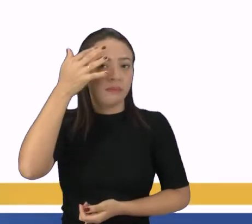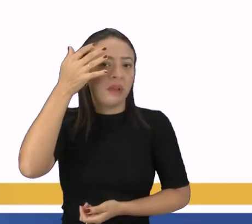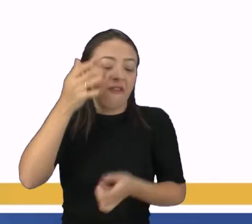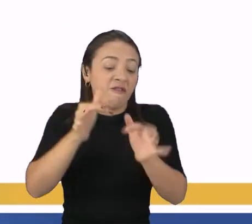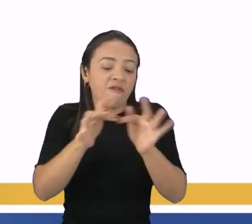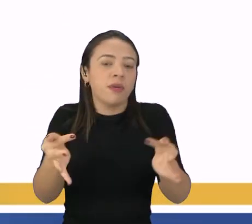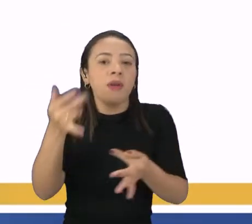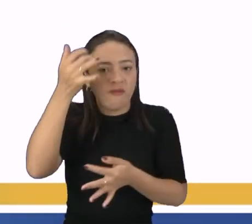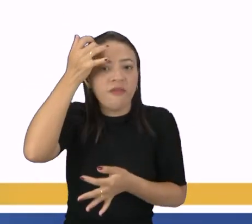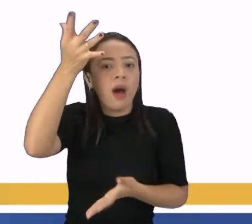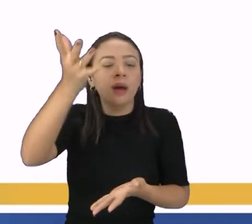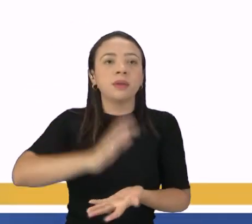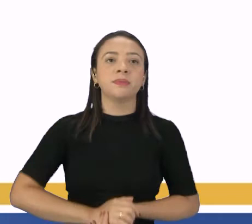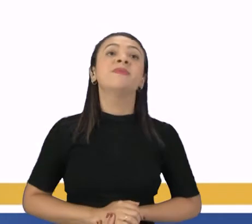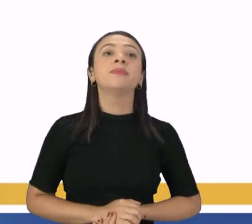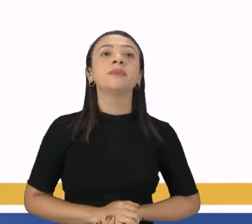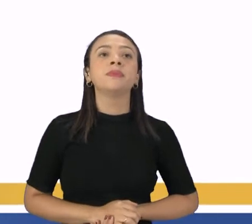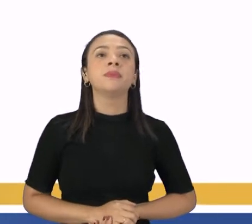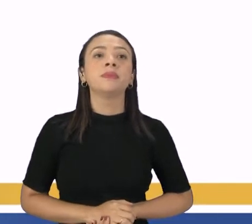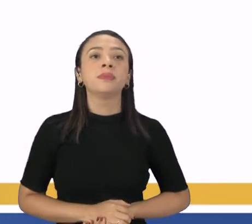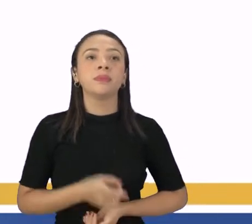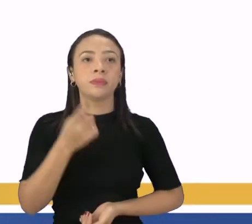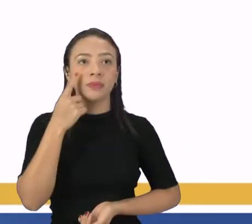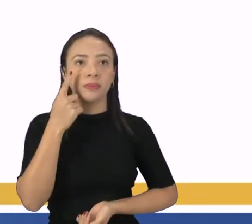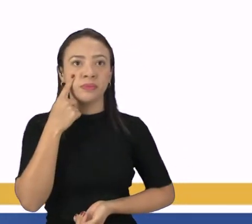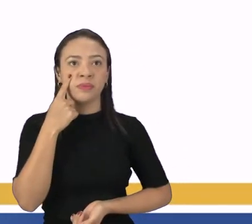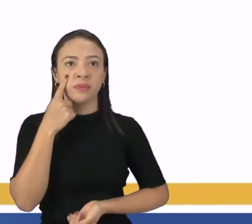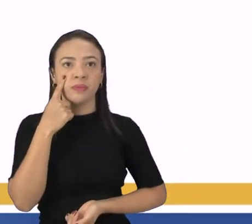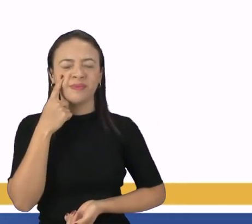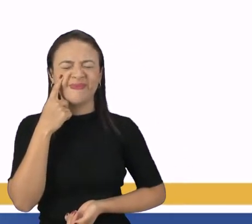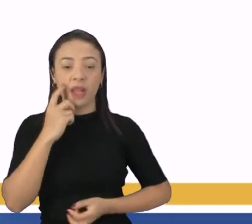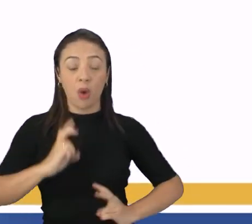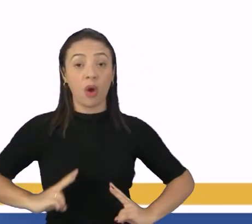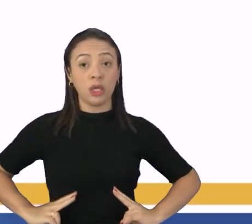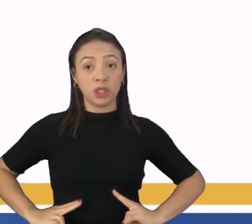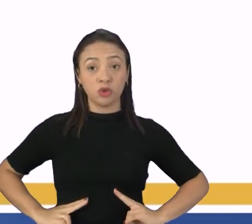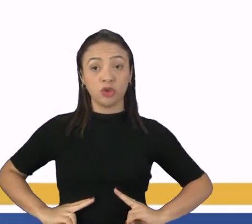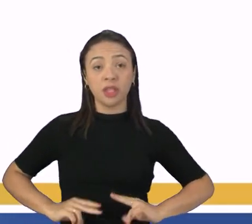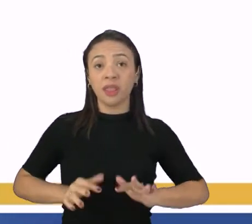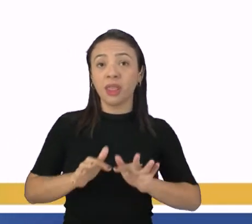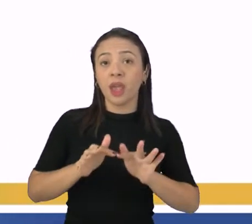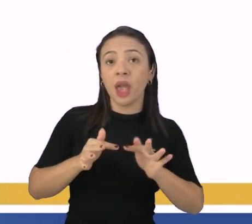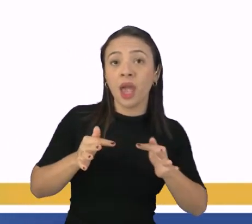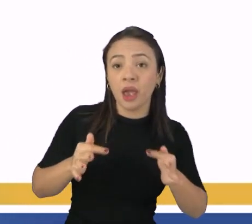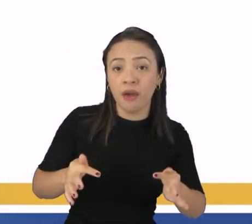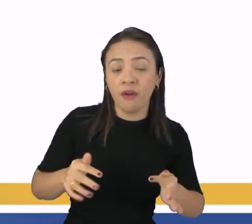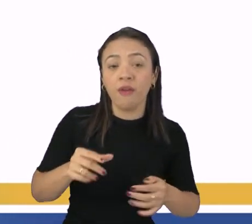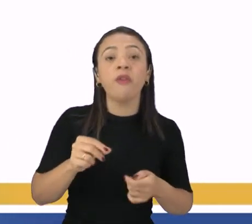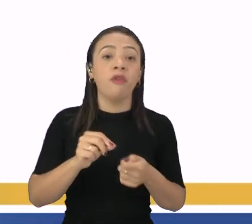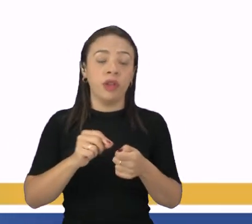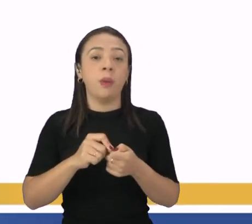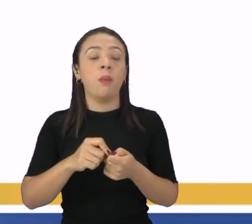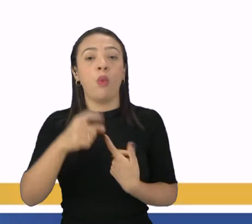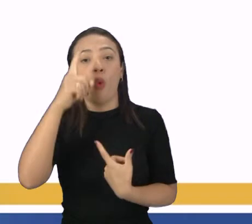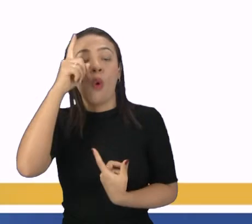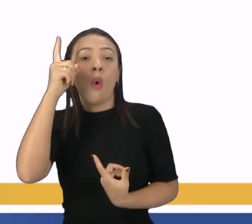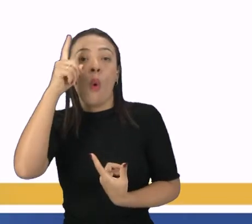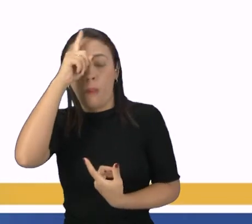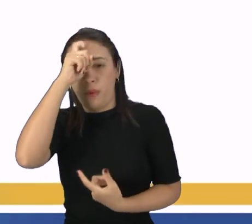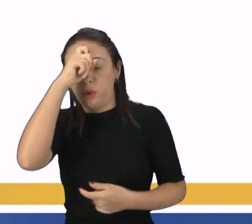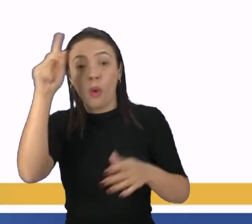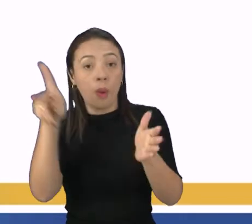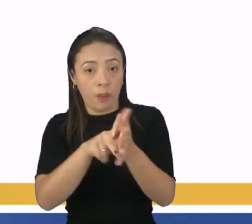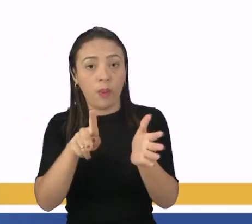tá? Leiam ali comigo, ó, em roxo. Trata-se de uma cirurgia simples, realizada por ginecologistas que promove